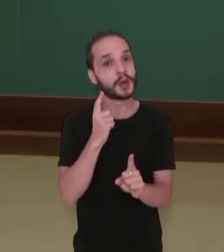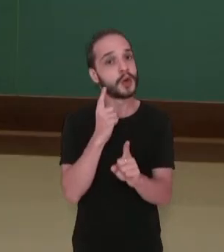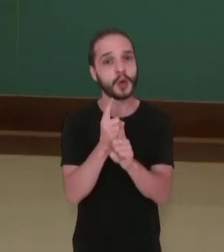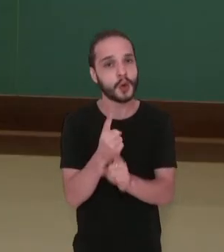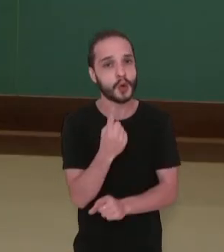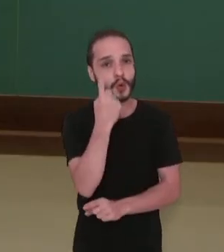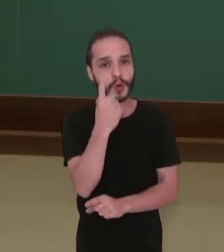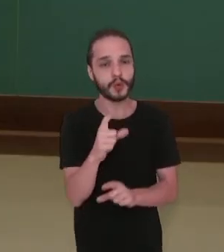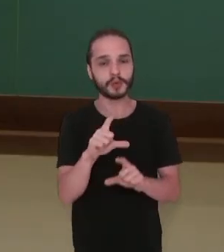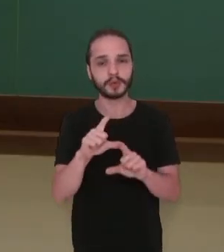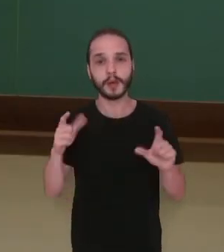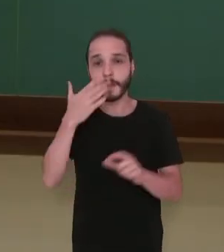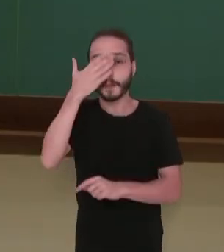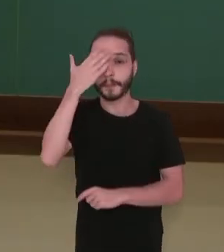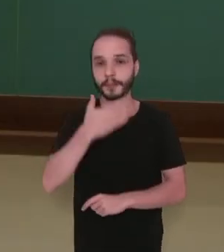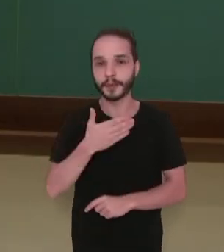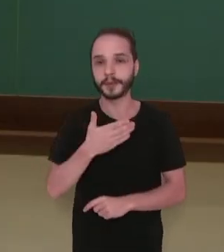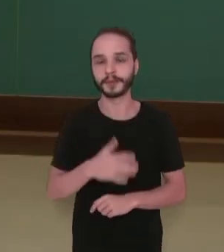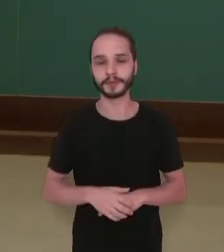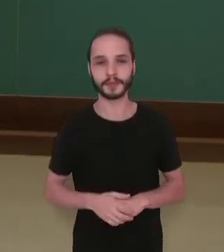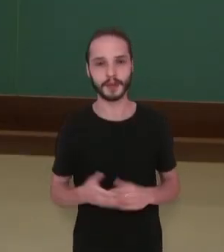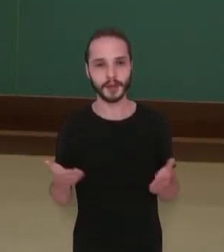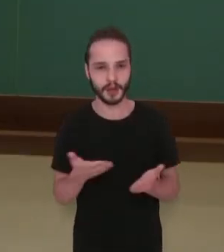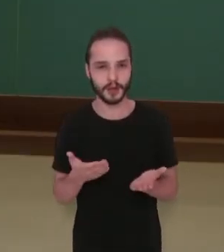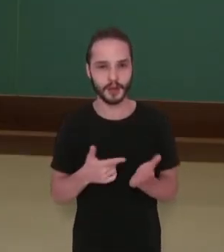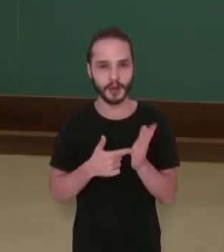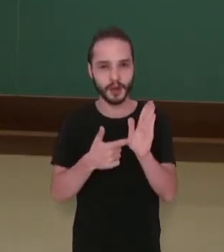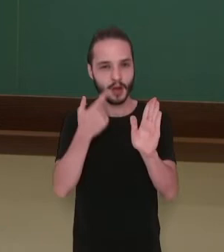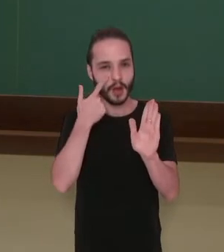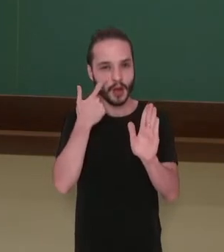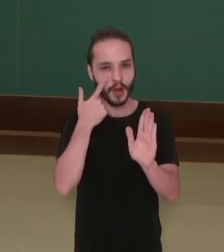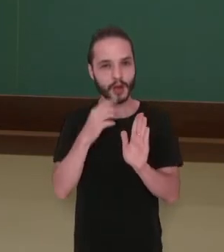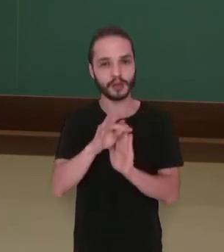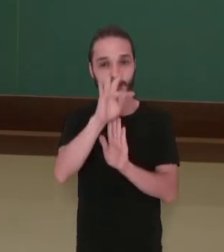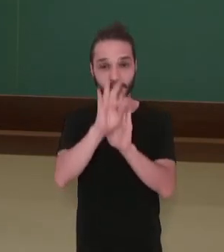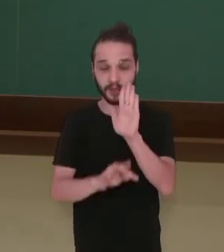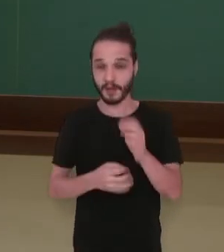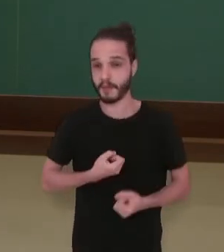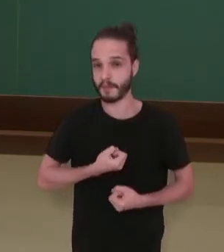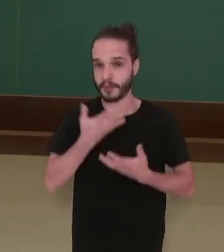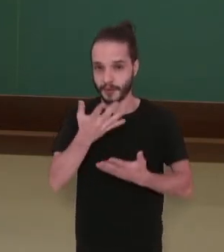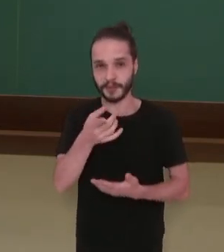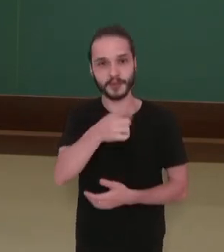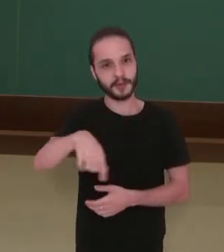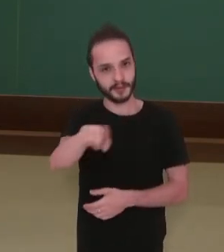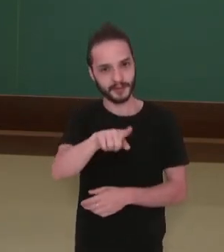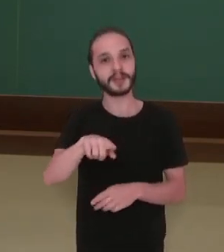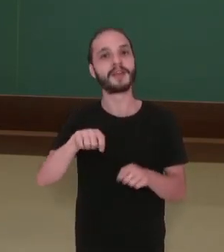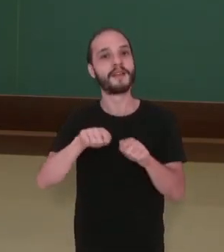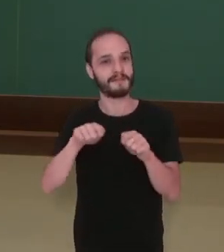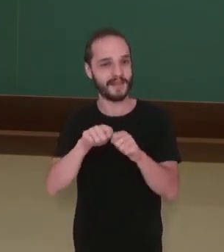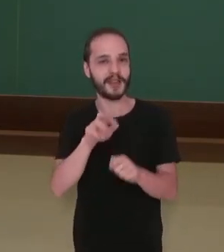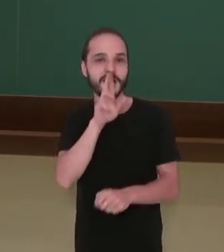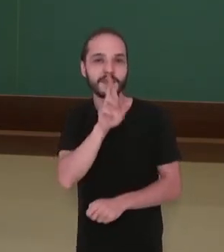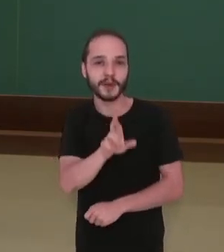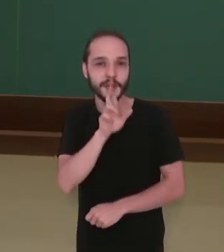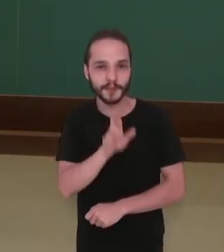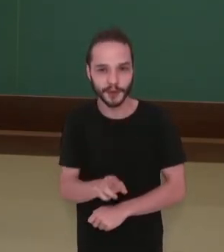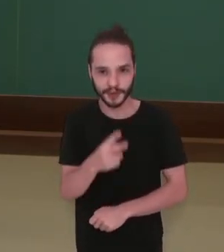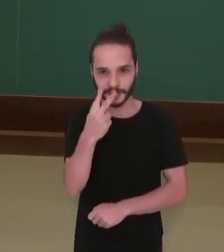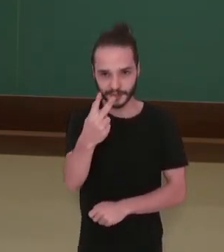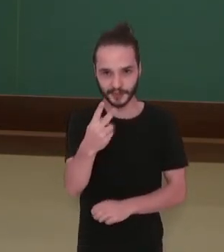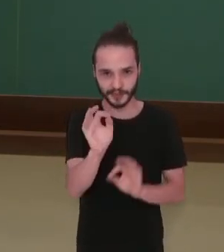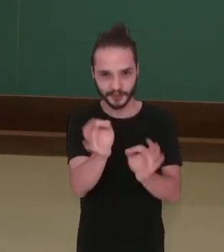comprova essa afirmação. Vou deixar o poema no intervalinho e você com certeza vai resolver as duas questões, não é